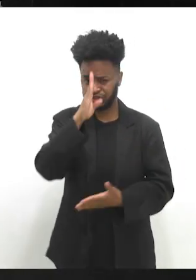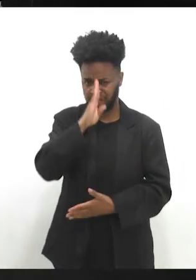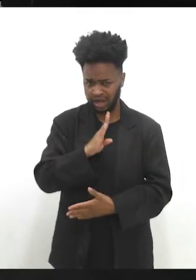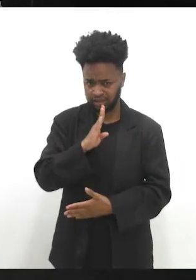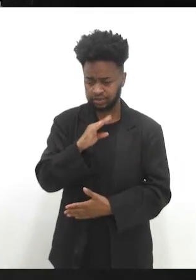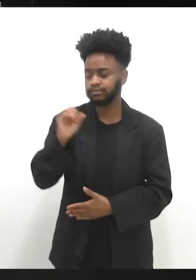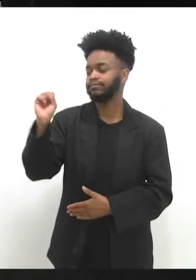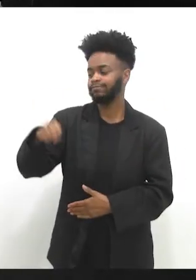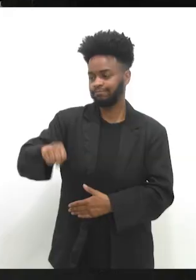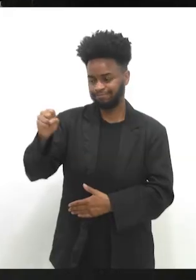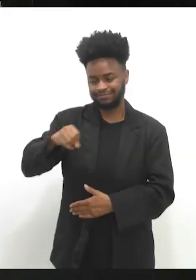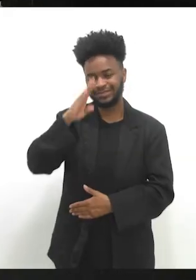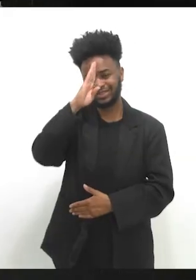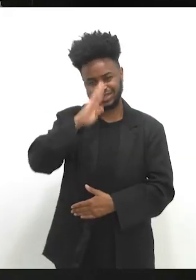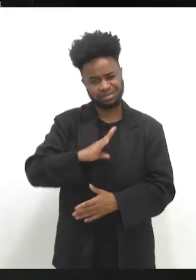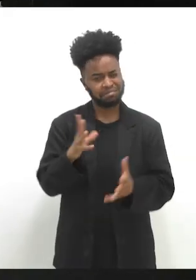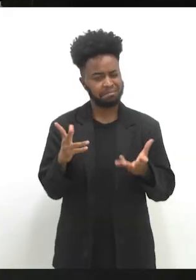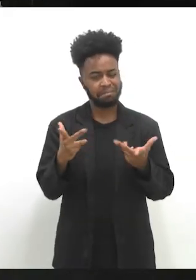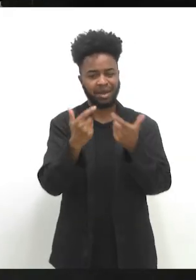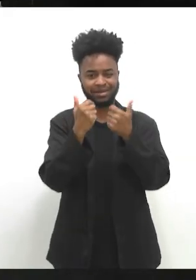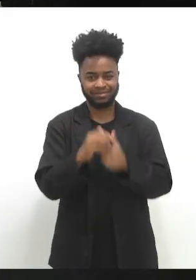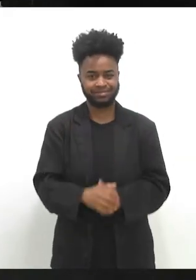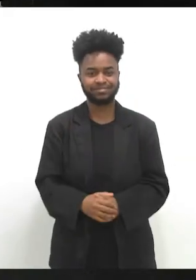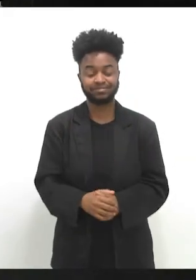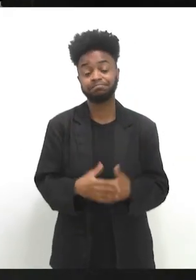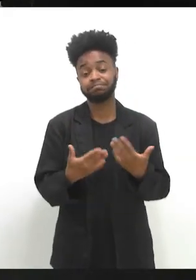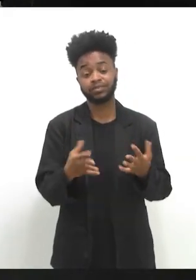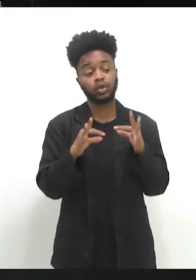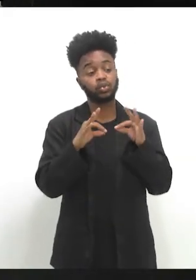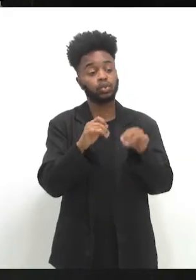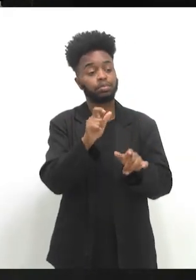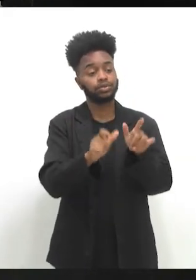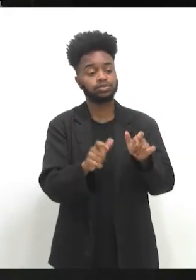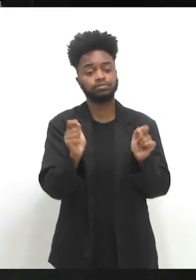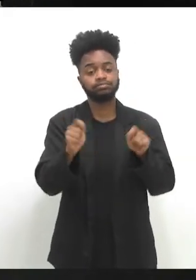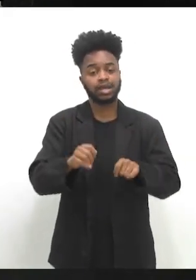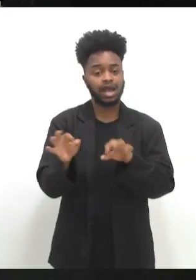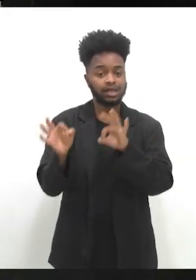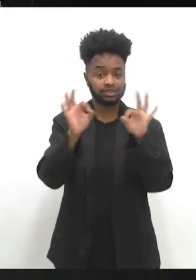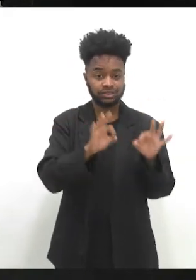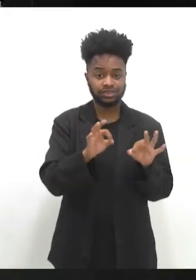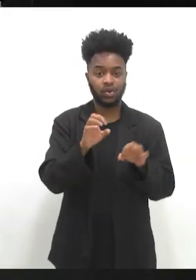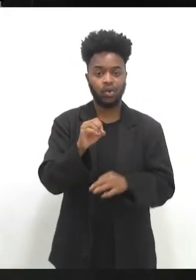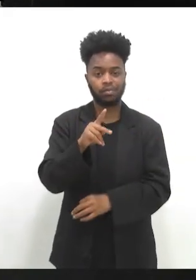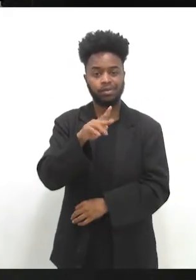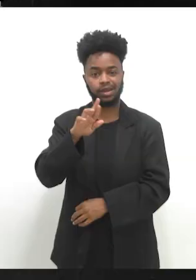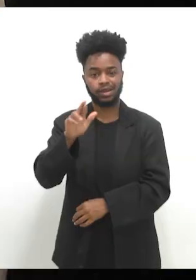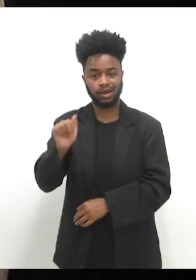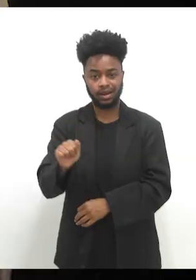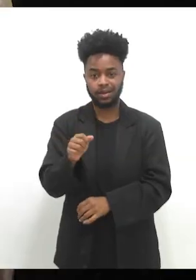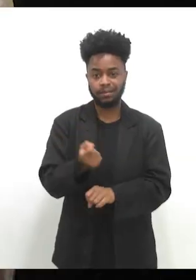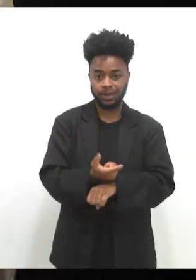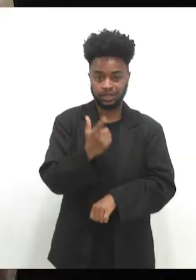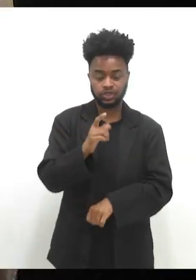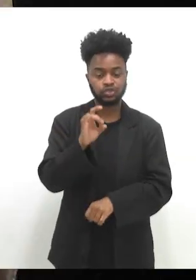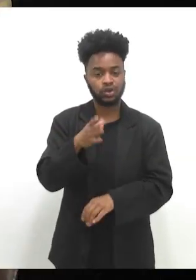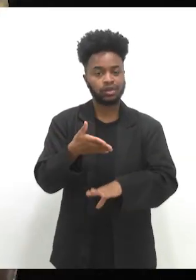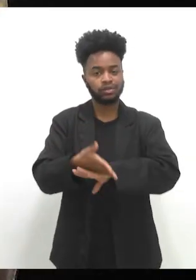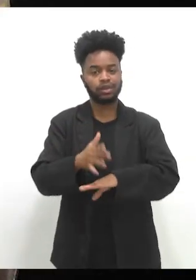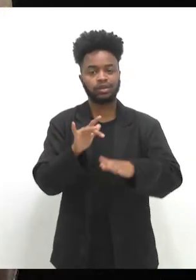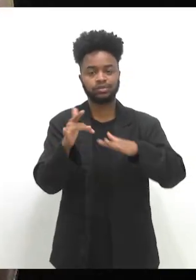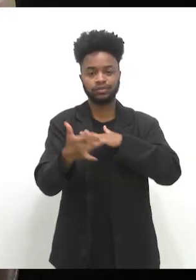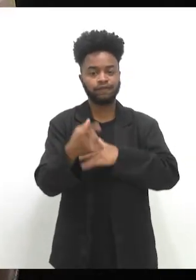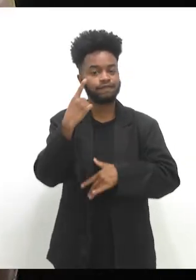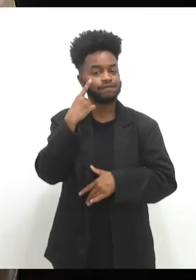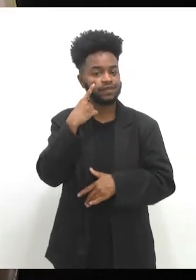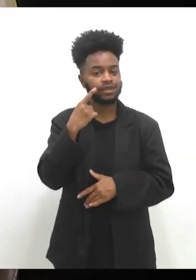É gratuito? Gratuito, que Olha é maravilhoso, que bacana, né? gente. Então todo mundo pode assistir a Ópera do Meio-Dia. É só ir lá nas redes sociais,